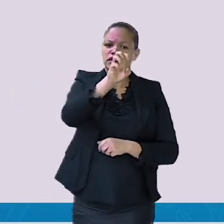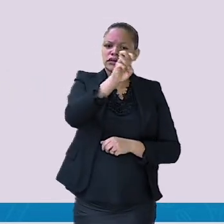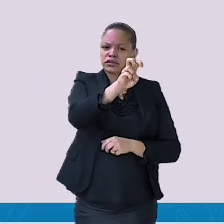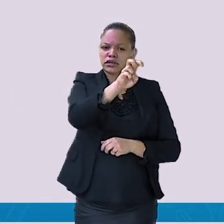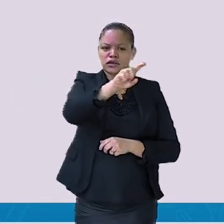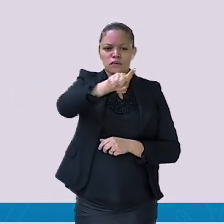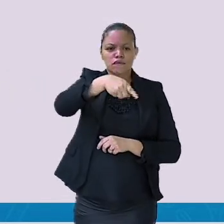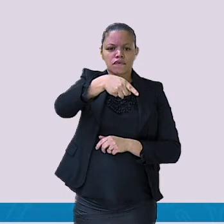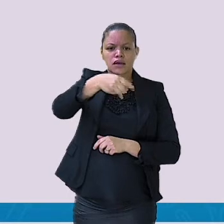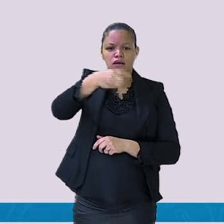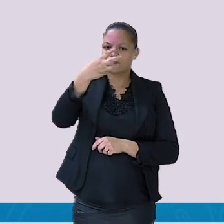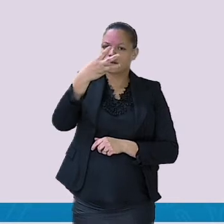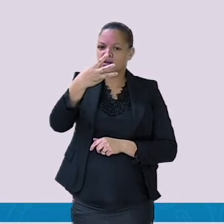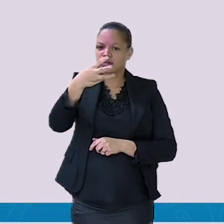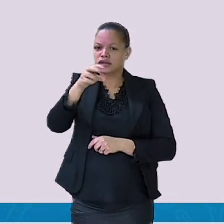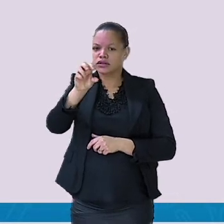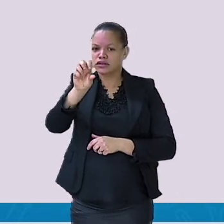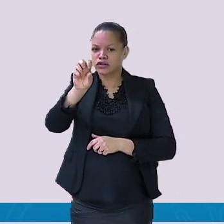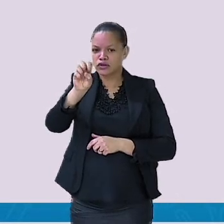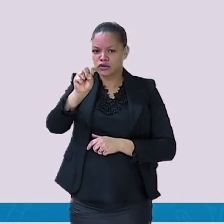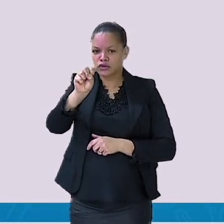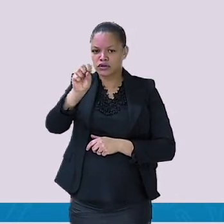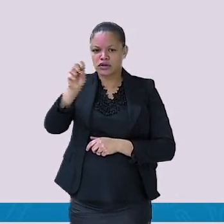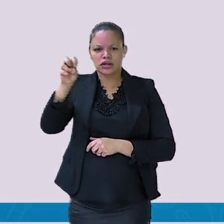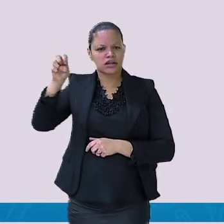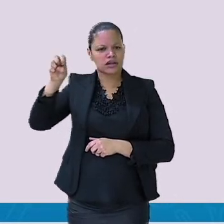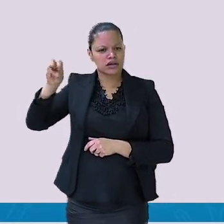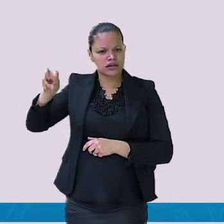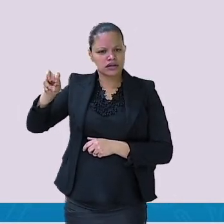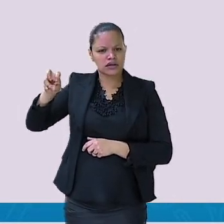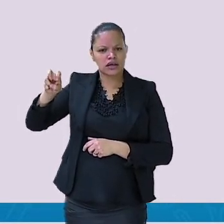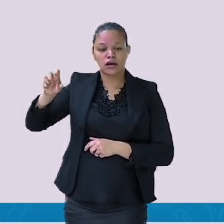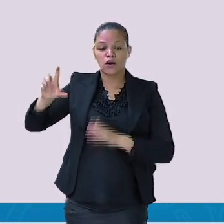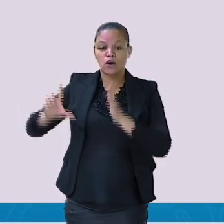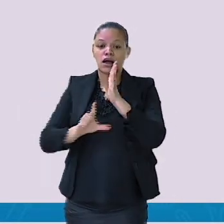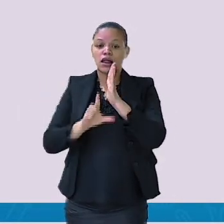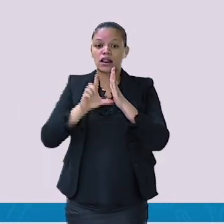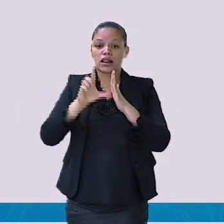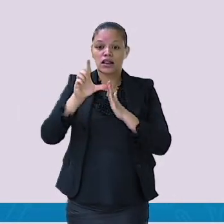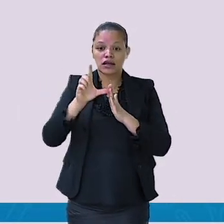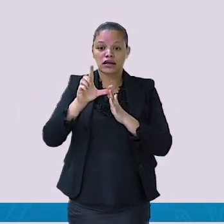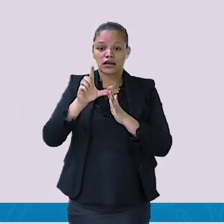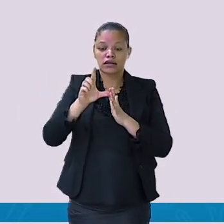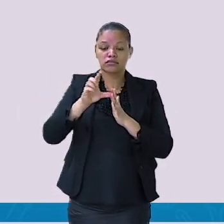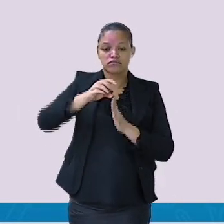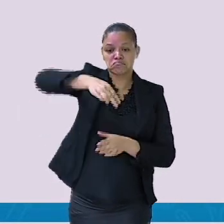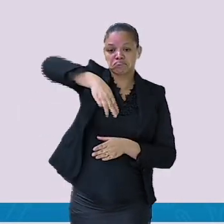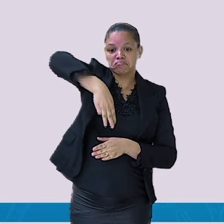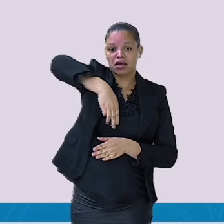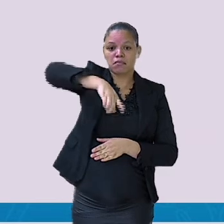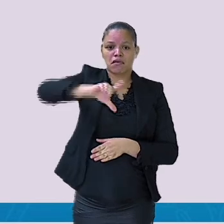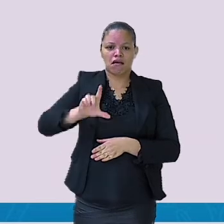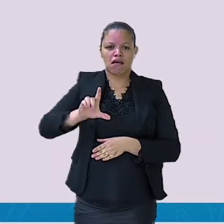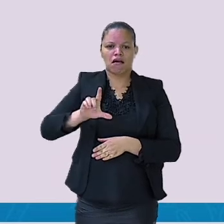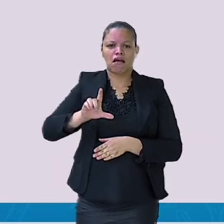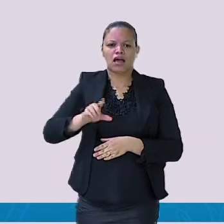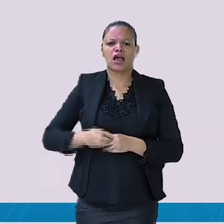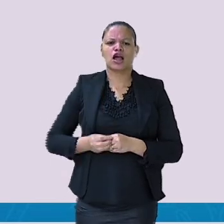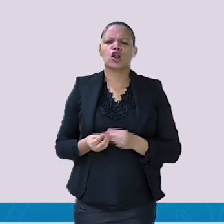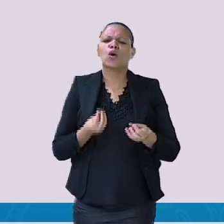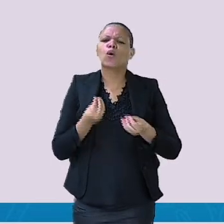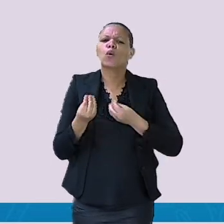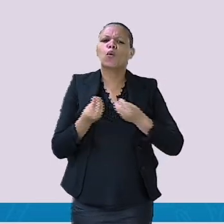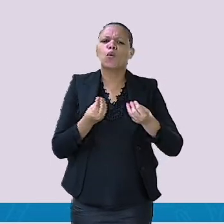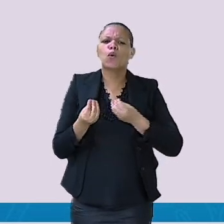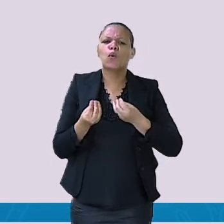Multiplicou-se por 1.000. Assim, eu transformo para o ml. Já lá do outro lado, olha o que foi